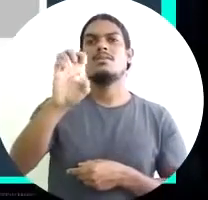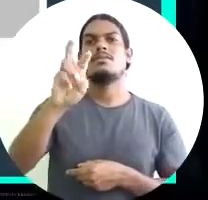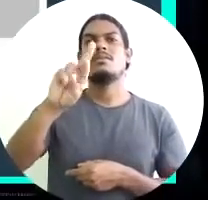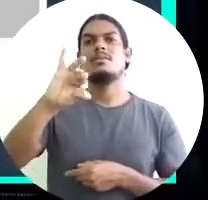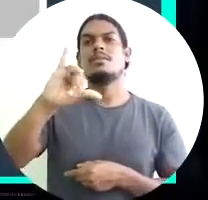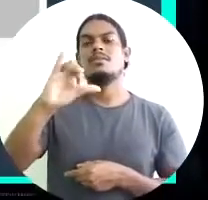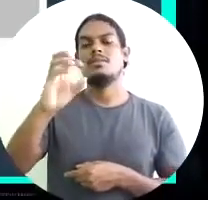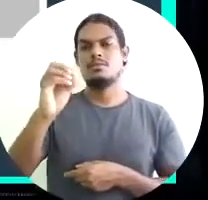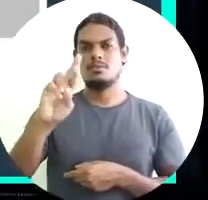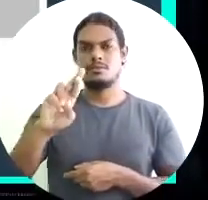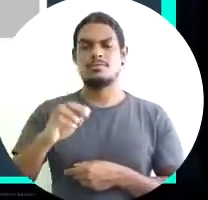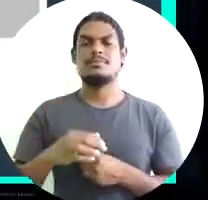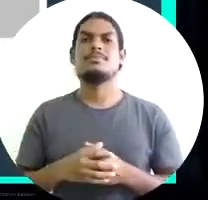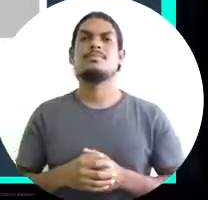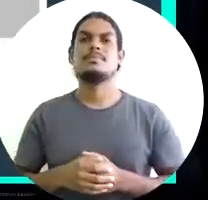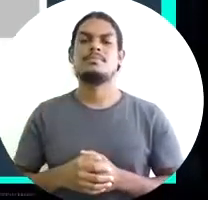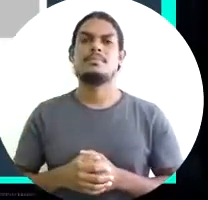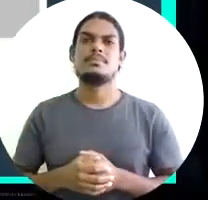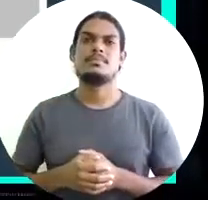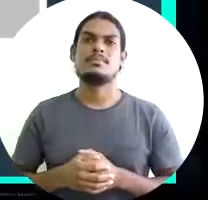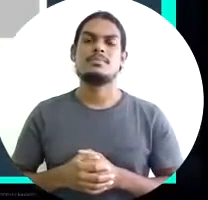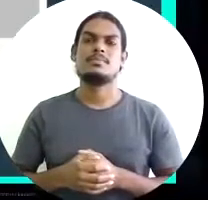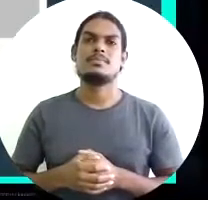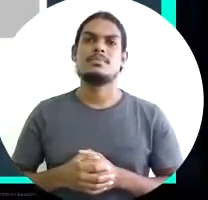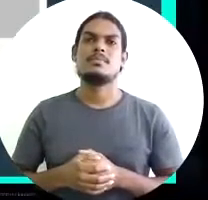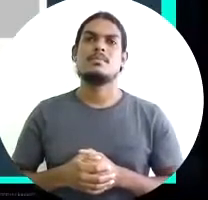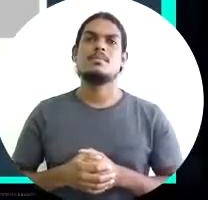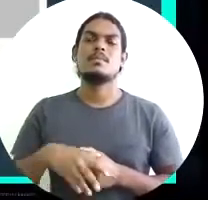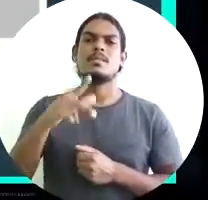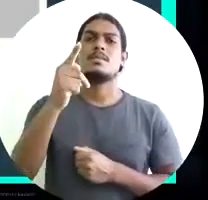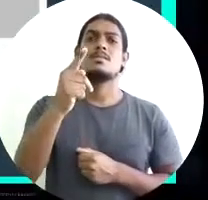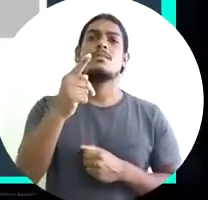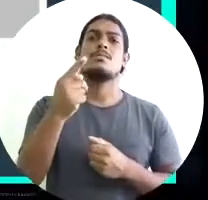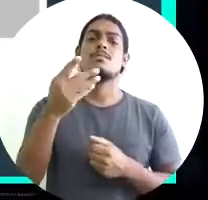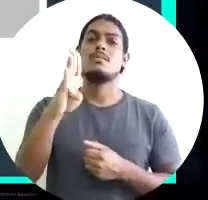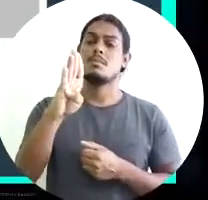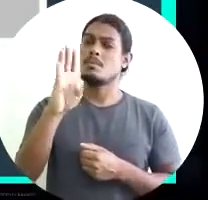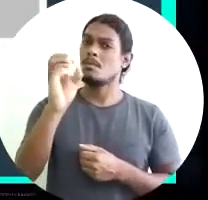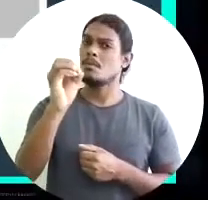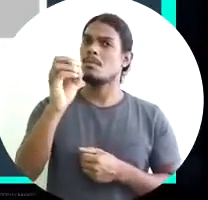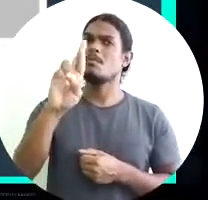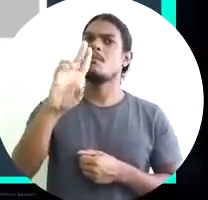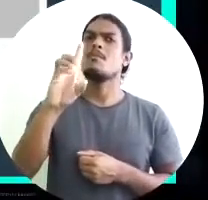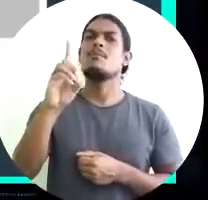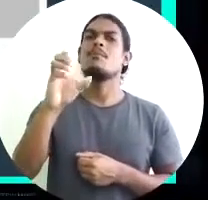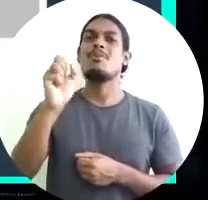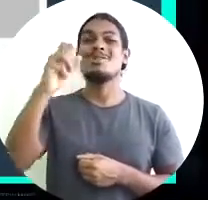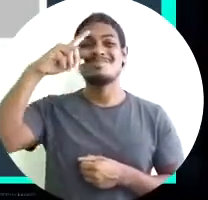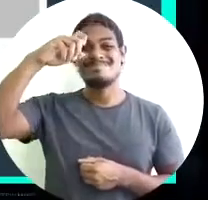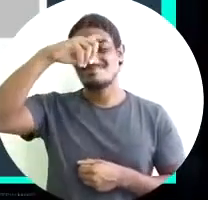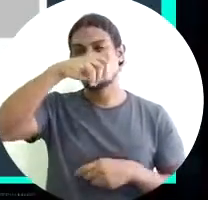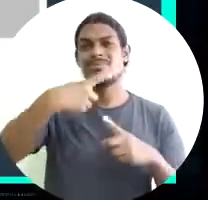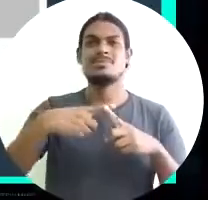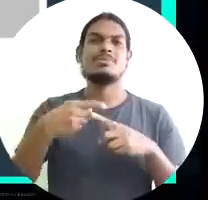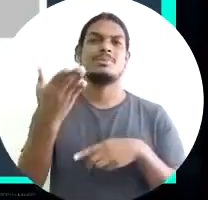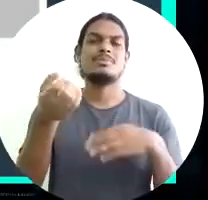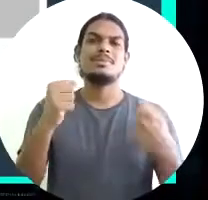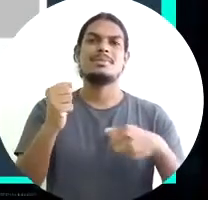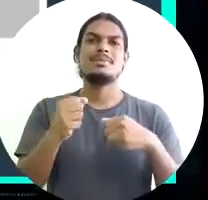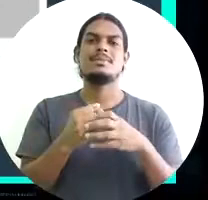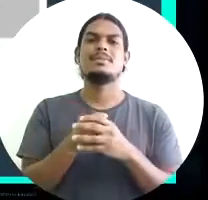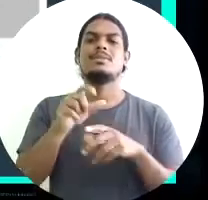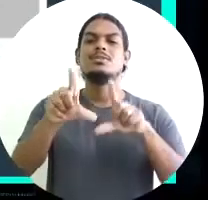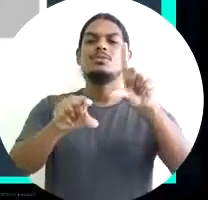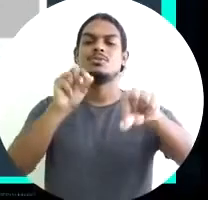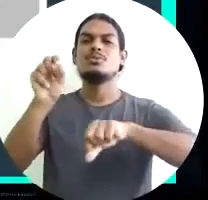embaixo, esquerda e direita, certo? Então, a propriedade de borda ela é complicada nesse sentido, de que você tem que dizer